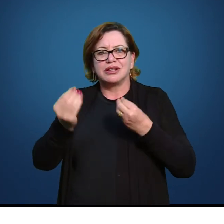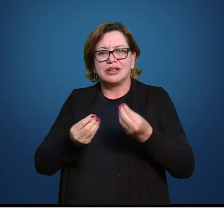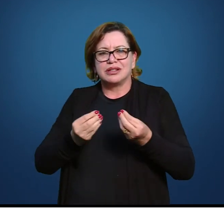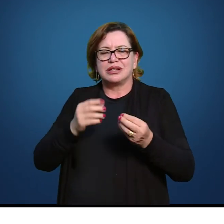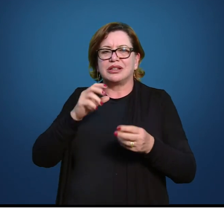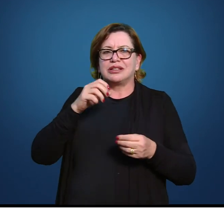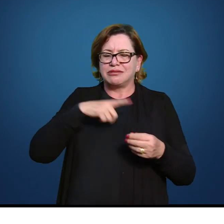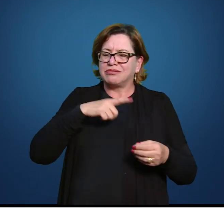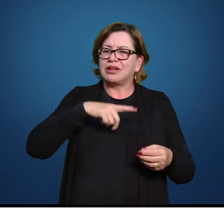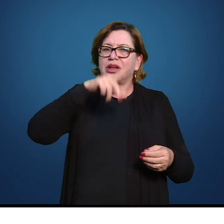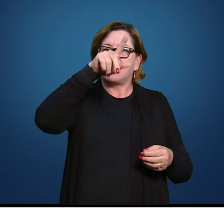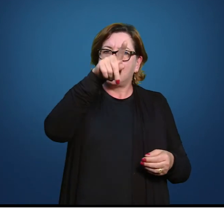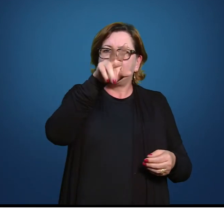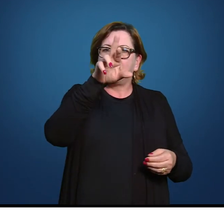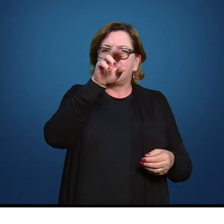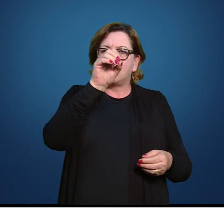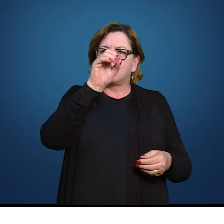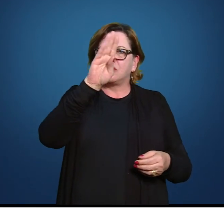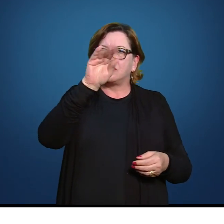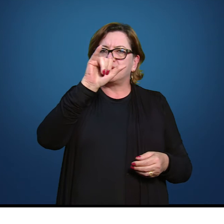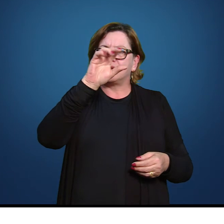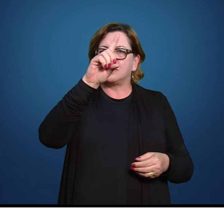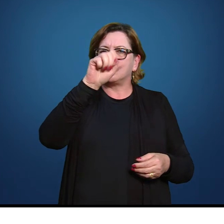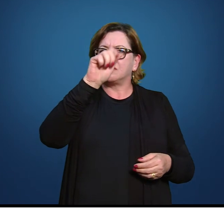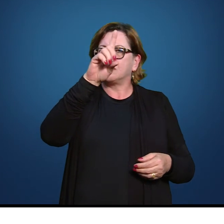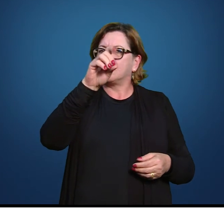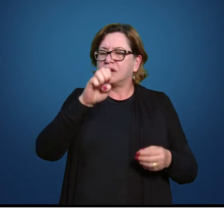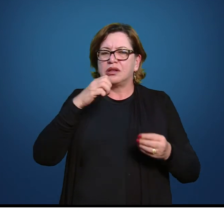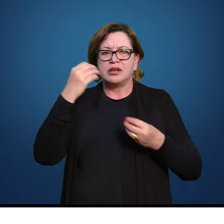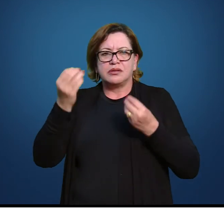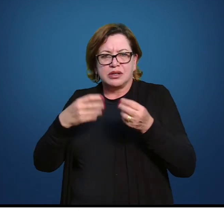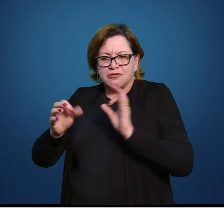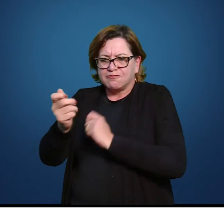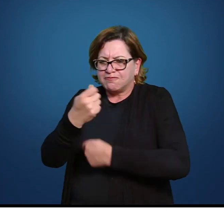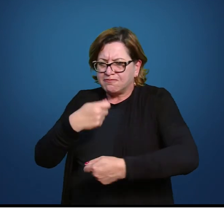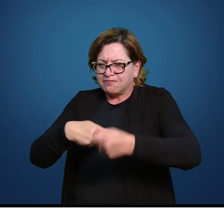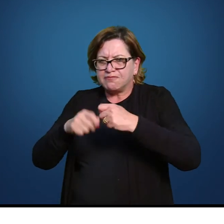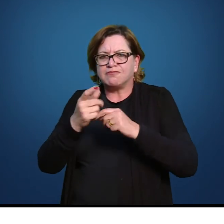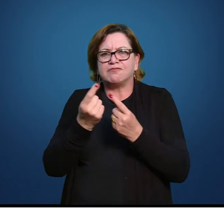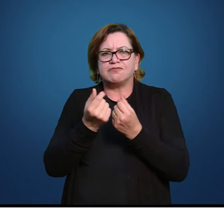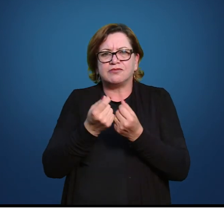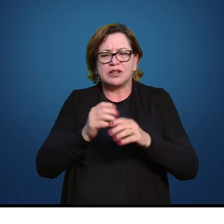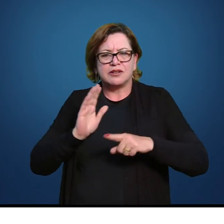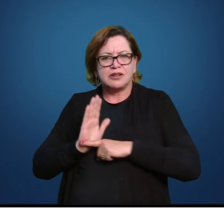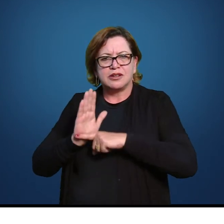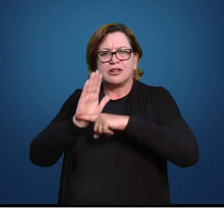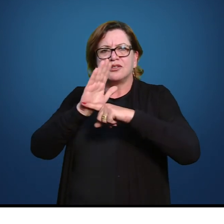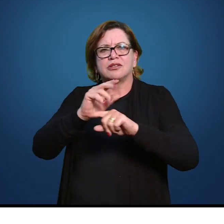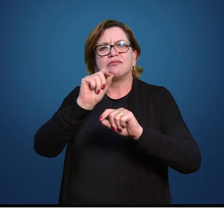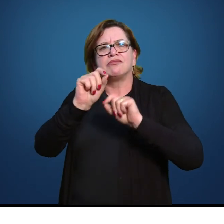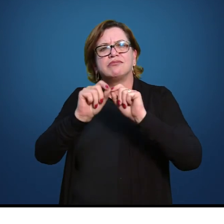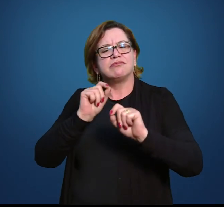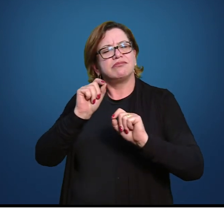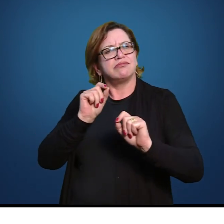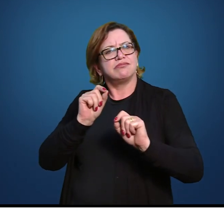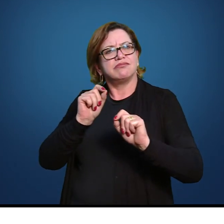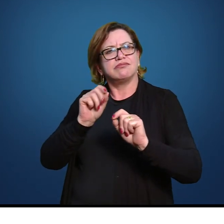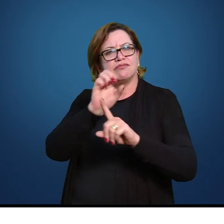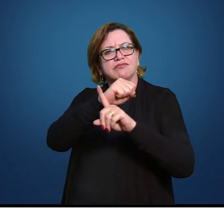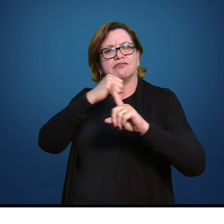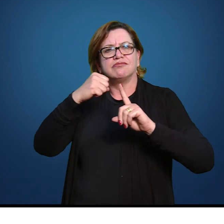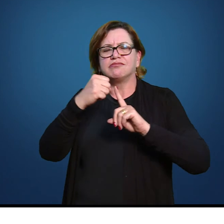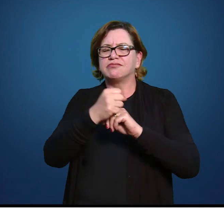probos e consigam gerir e destinar seus recursos da melhor forma possível a atender à necessidade